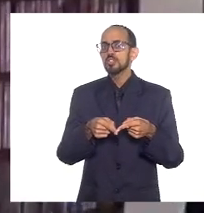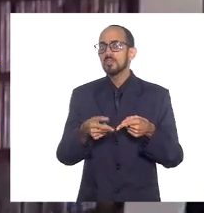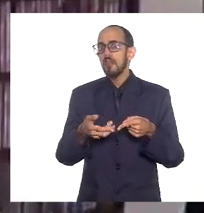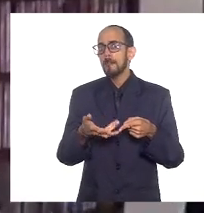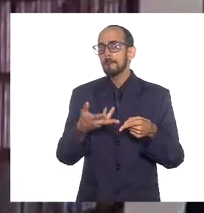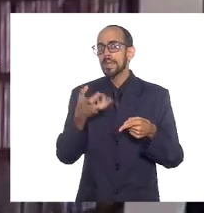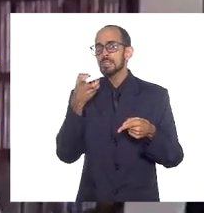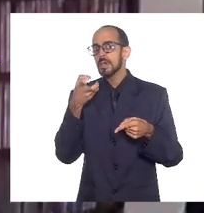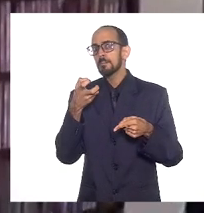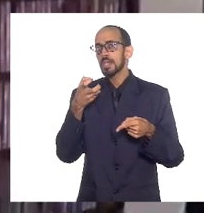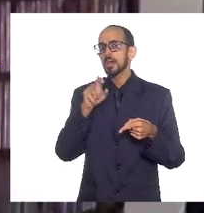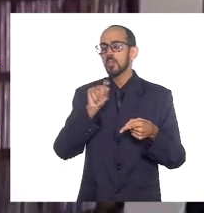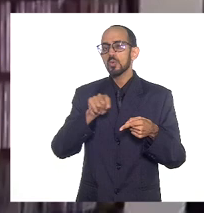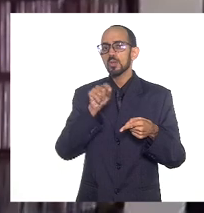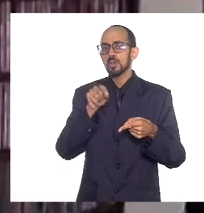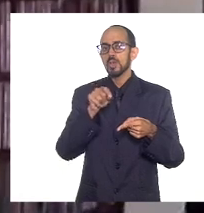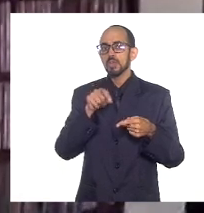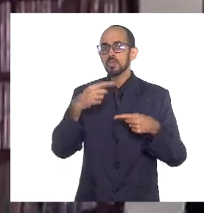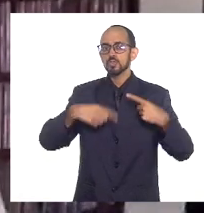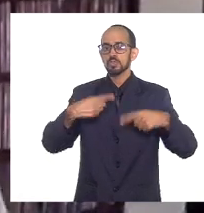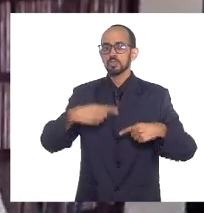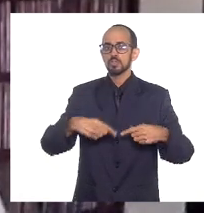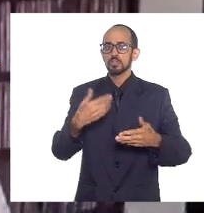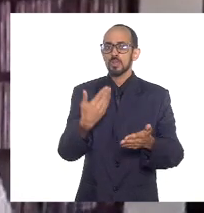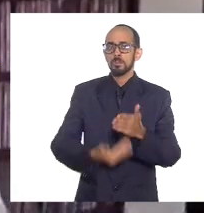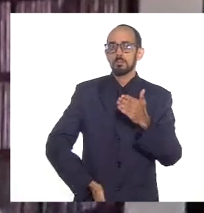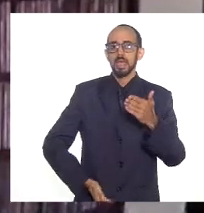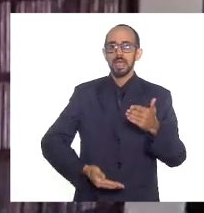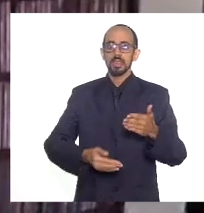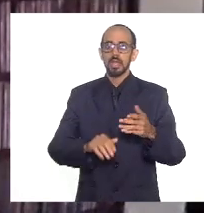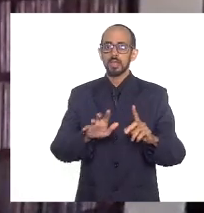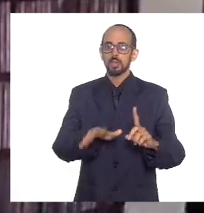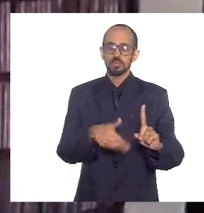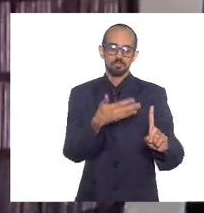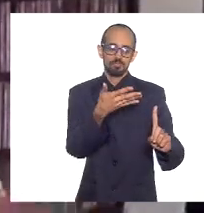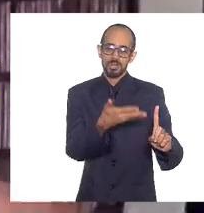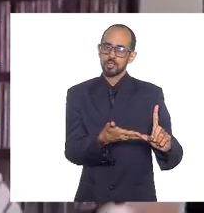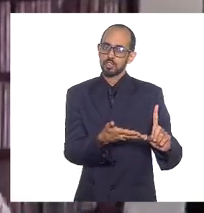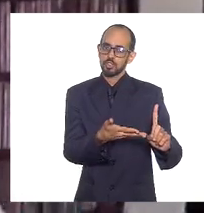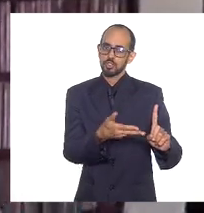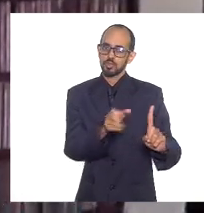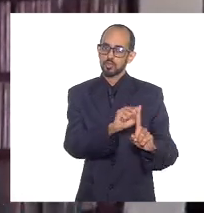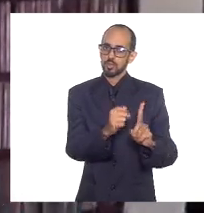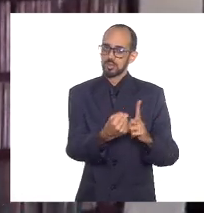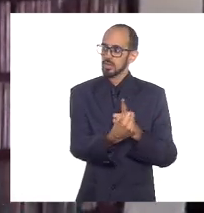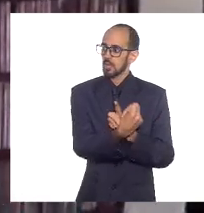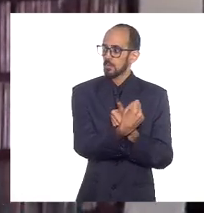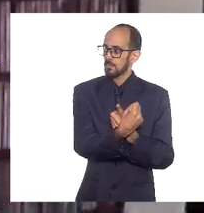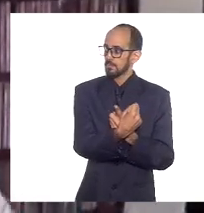perdendo terreno em termos de credibilidade junto à sociedade. Então é isso daí.